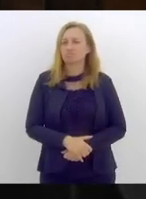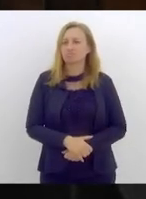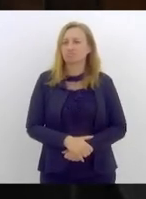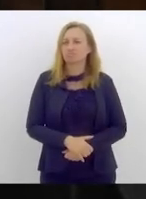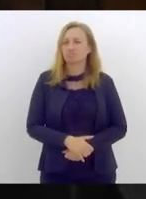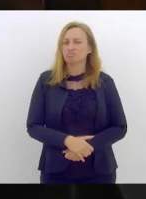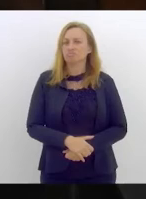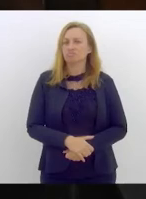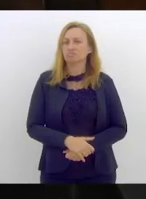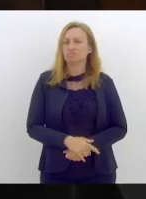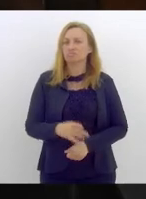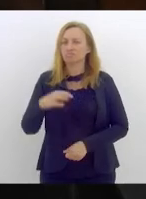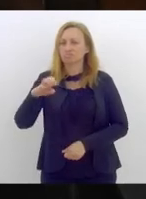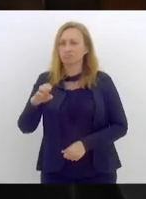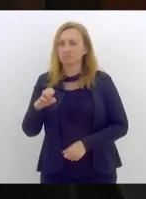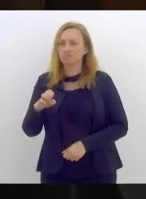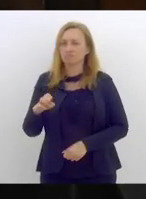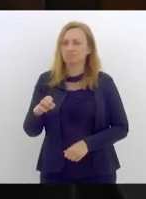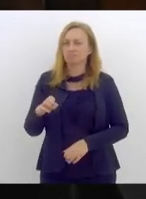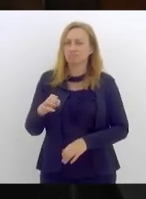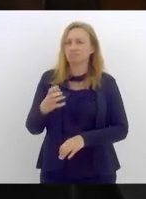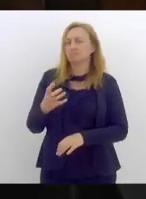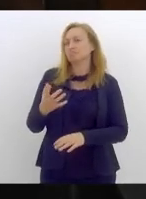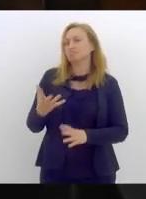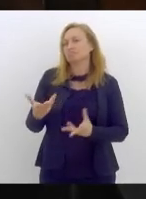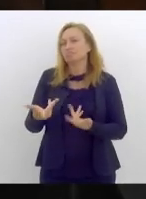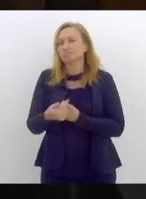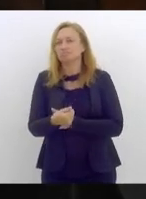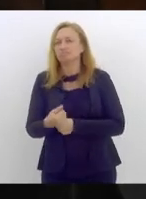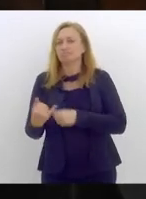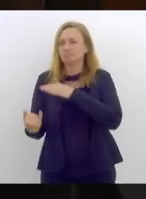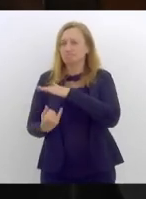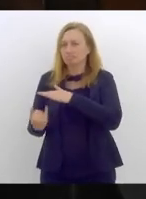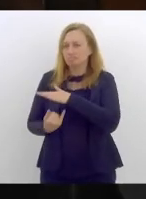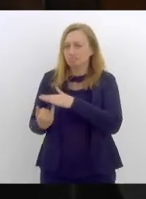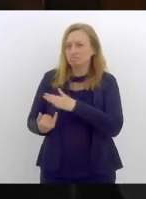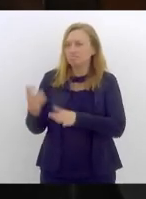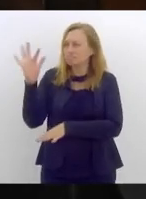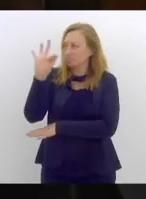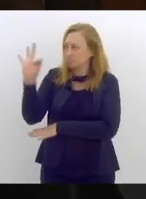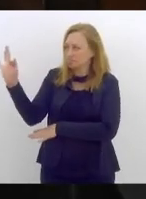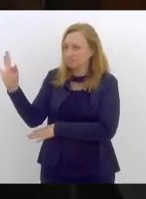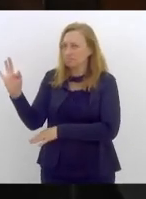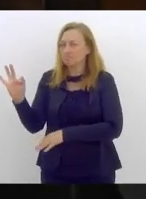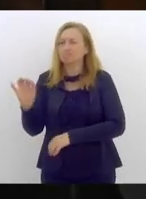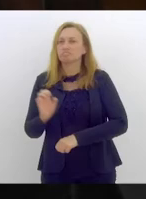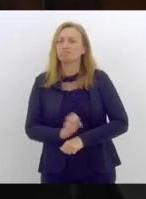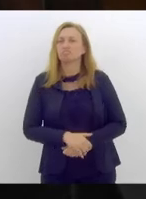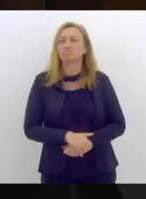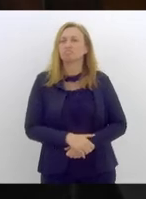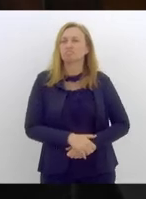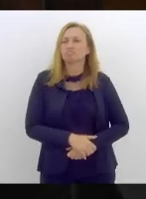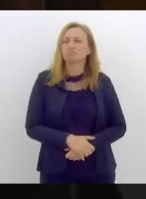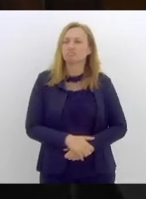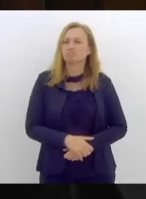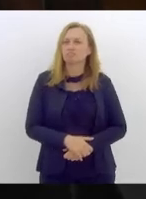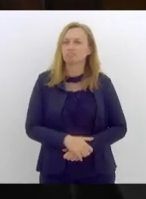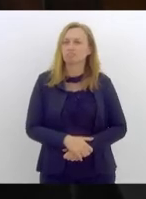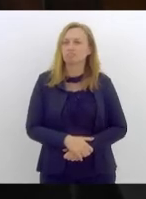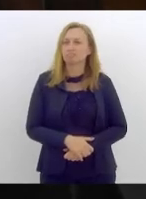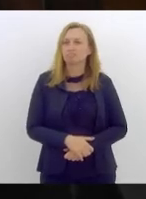Extraordinário de instituições Federais e Estaduais de reputação internacional aqui se fala